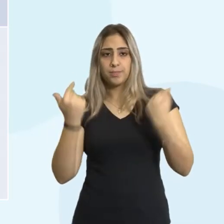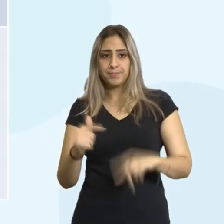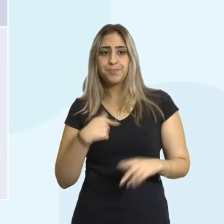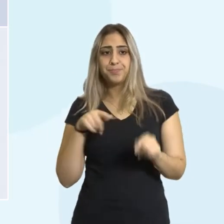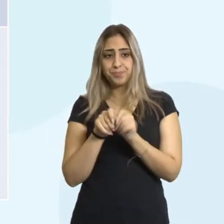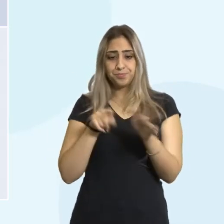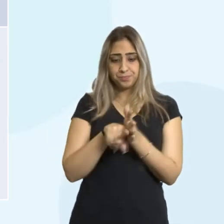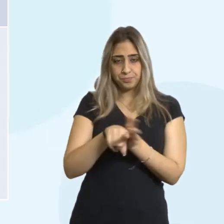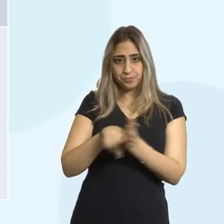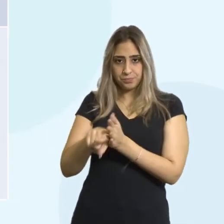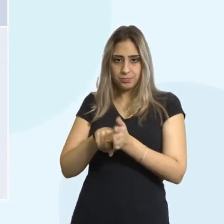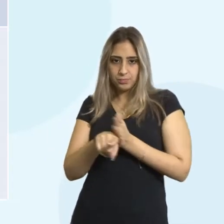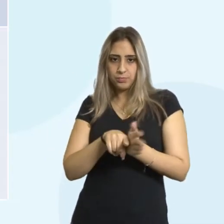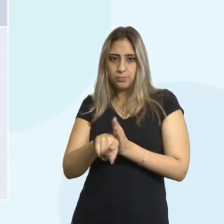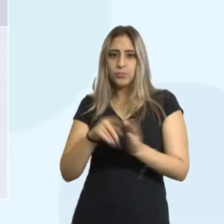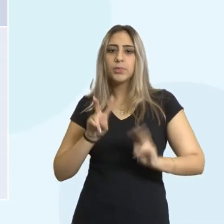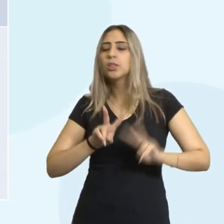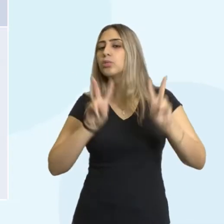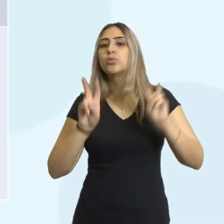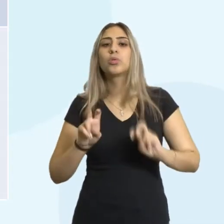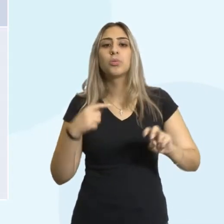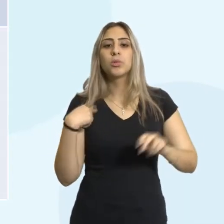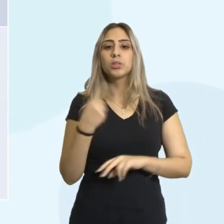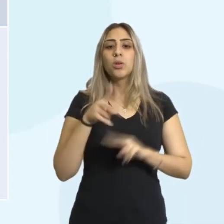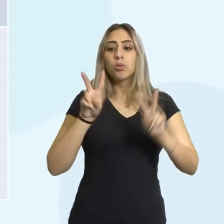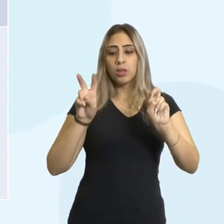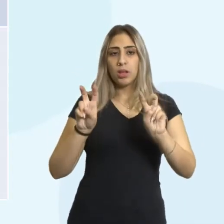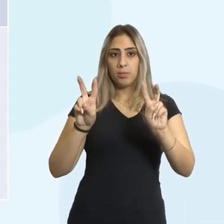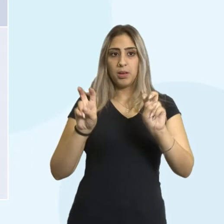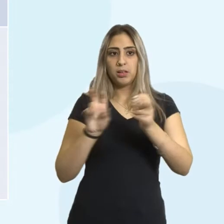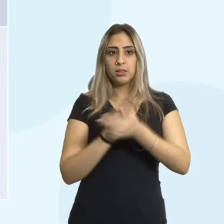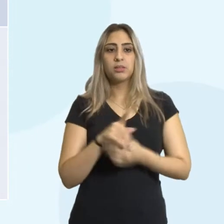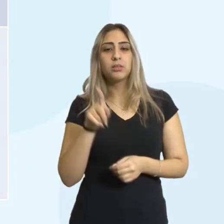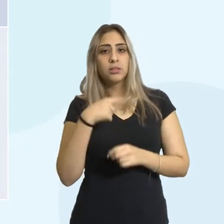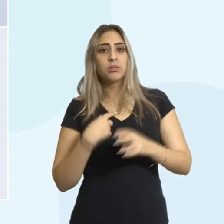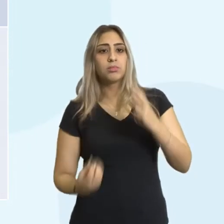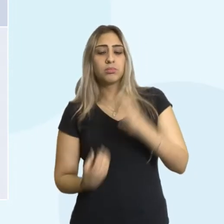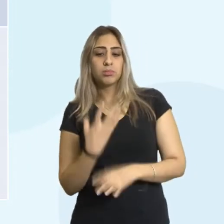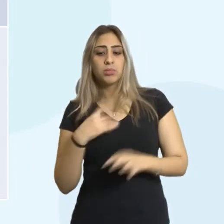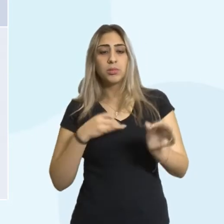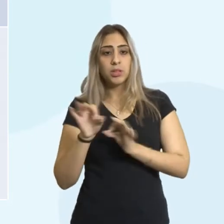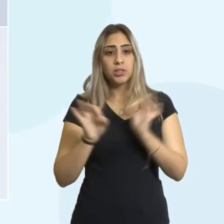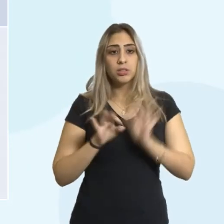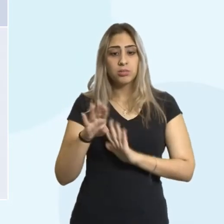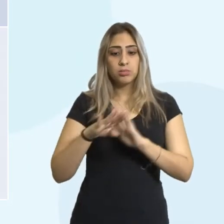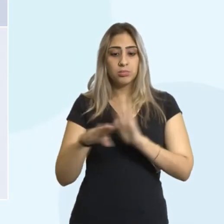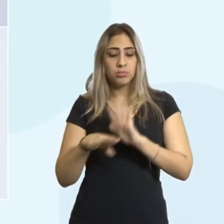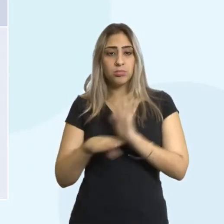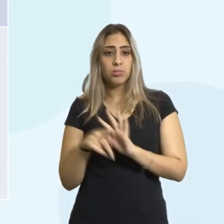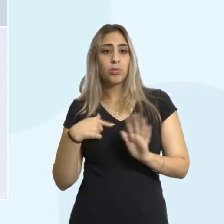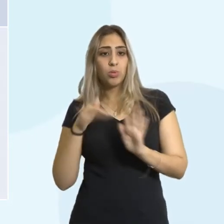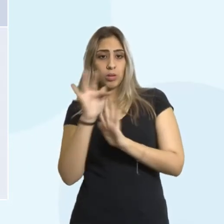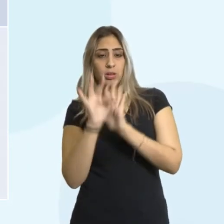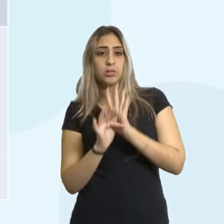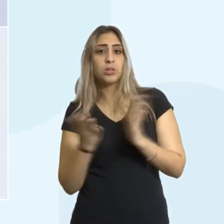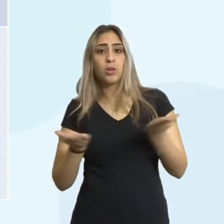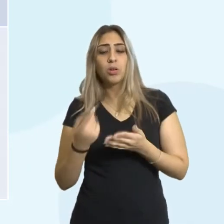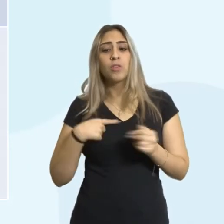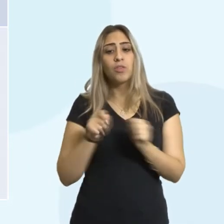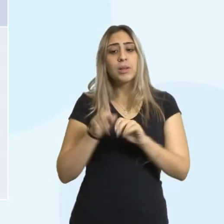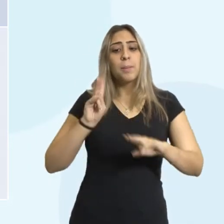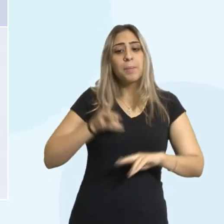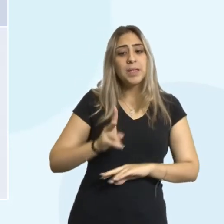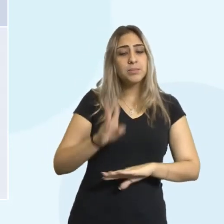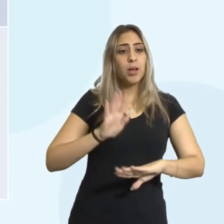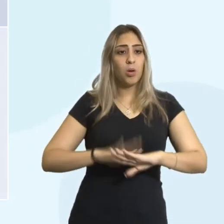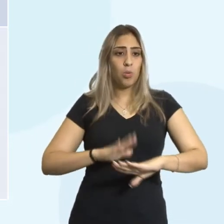fizeram a pesquisa sobre sobre os seus temas eles planejaram e produziram um pequeno texto a fazer a mesma